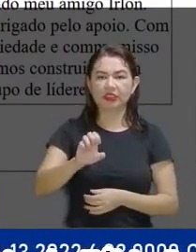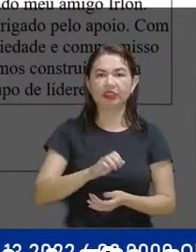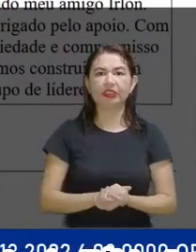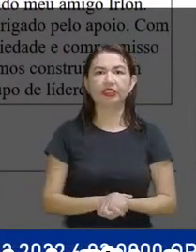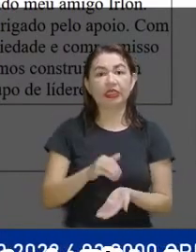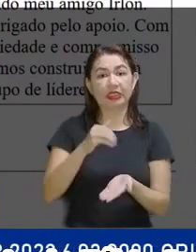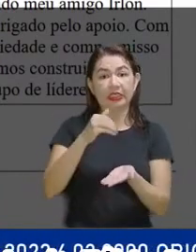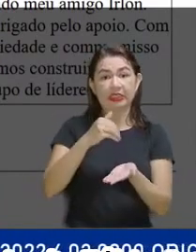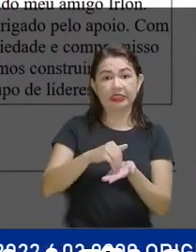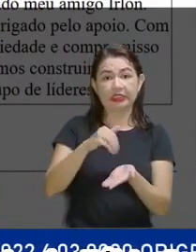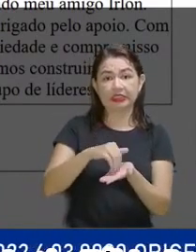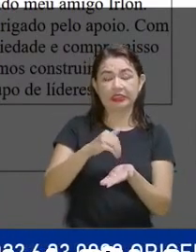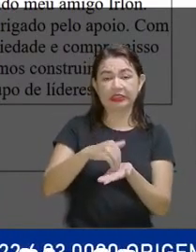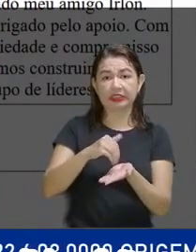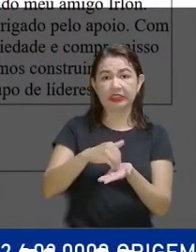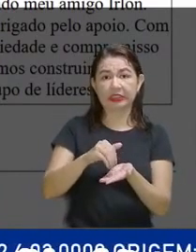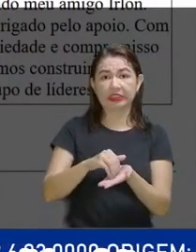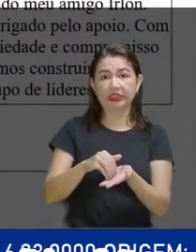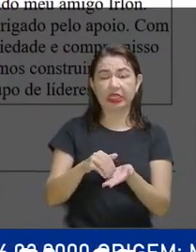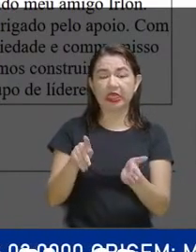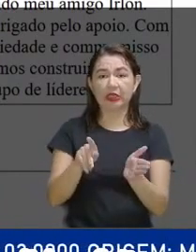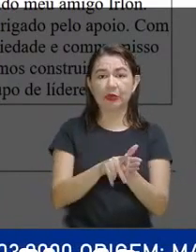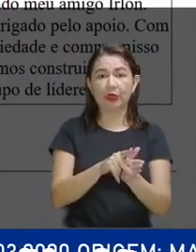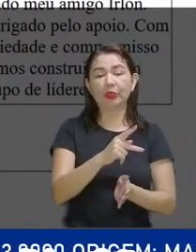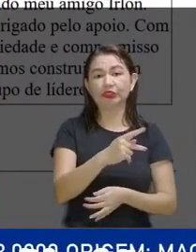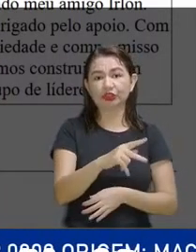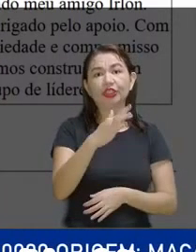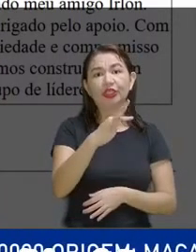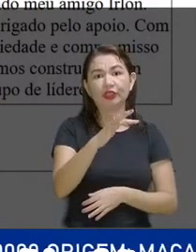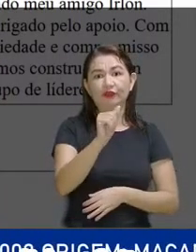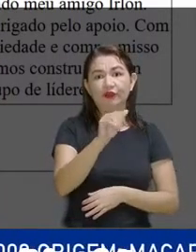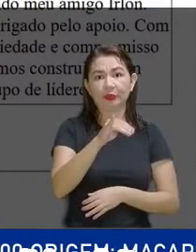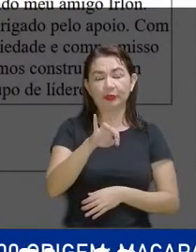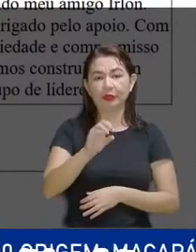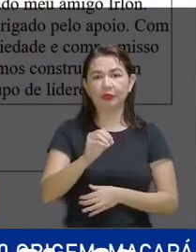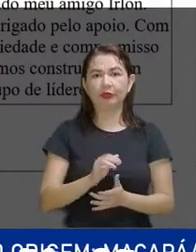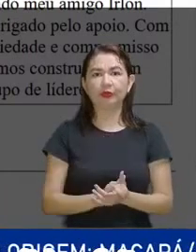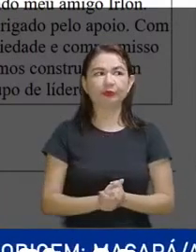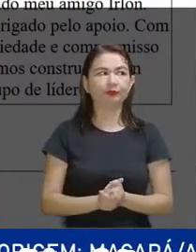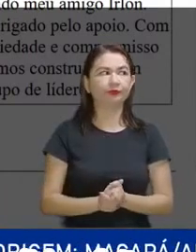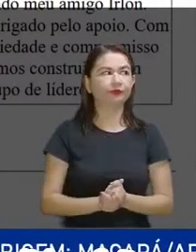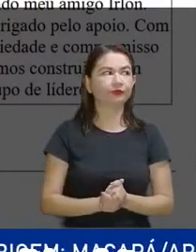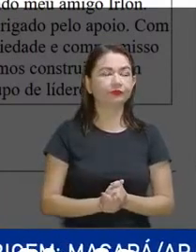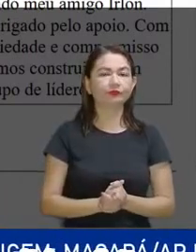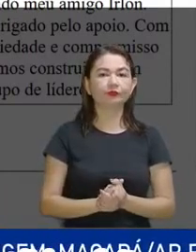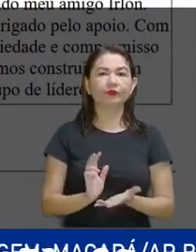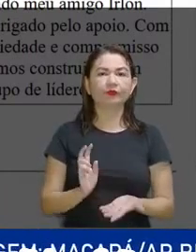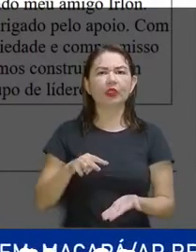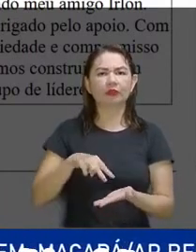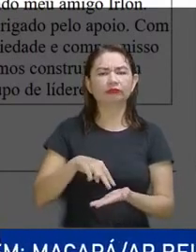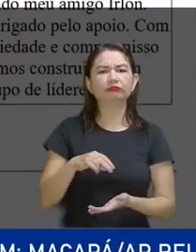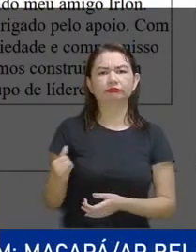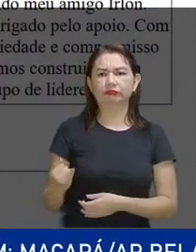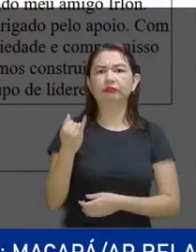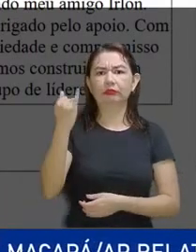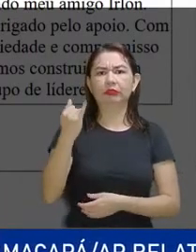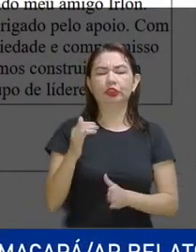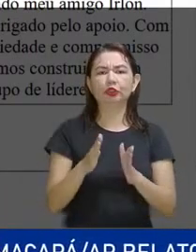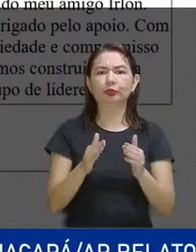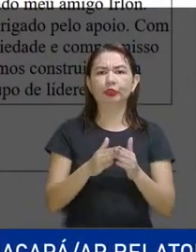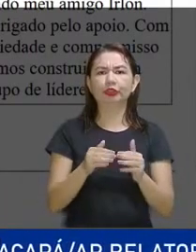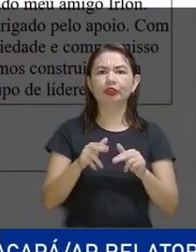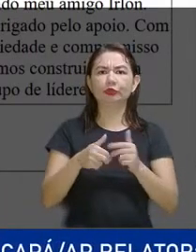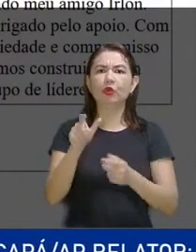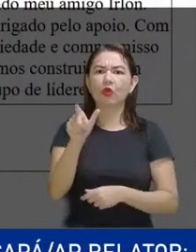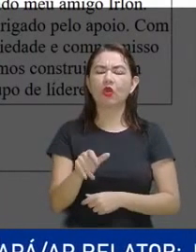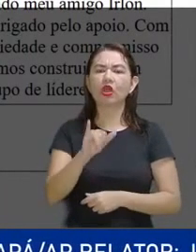como secretária de Fábio Jucá, em diversos diálogos, aparece como figura determinante nos pedidos feitos por Irlon, buscando